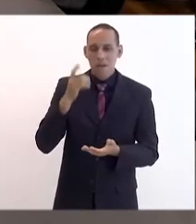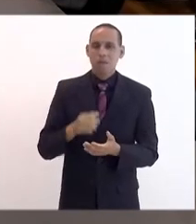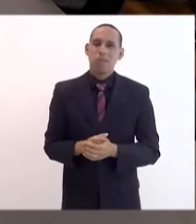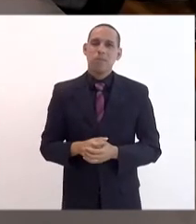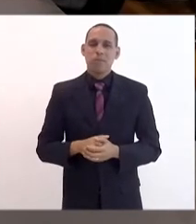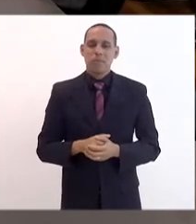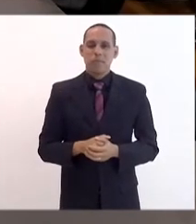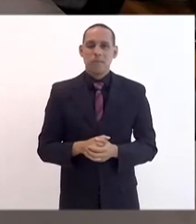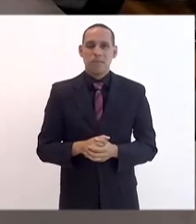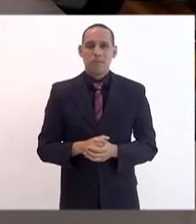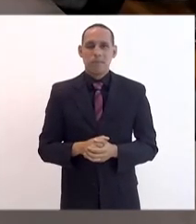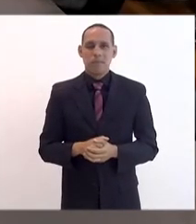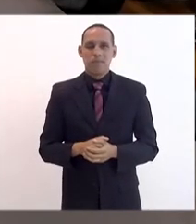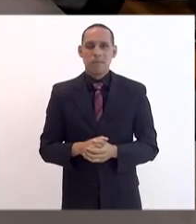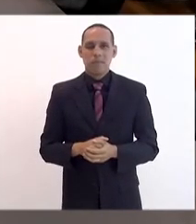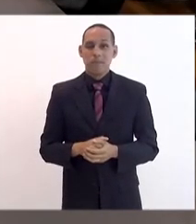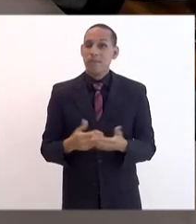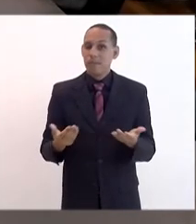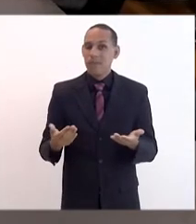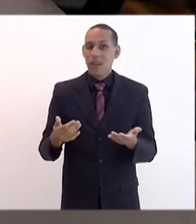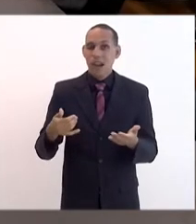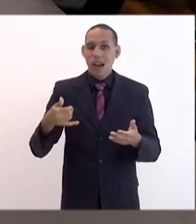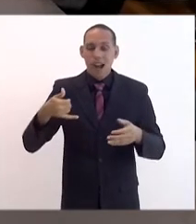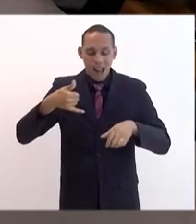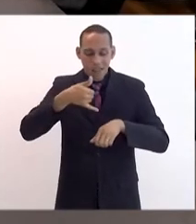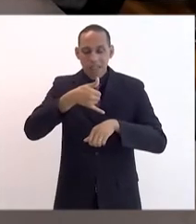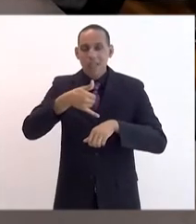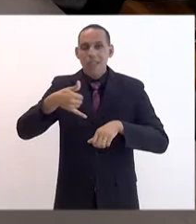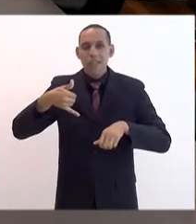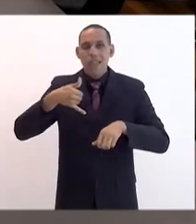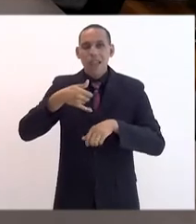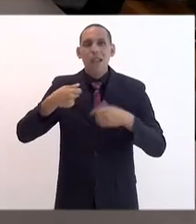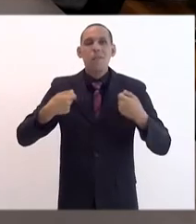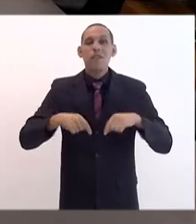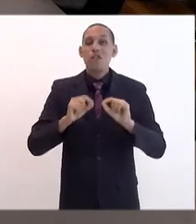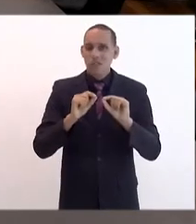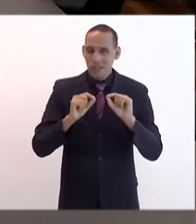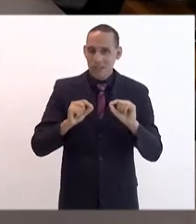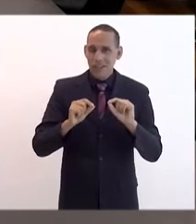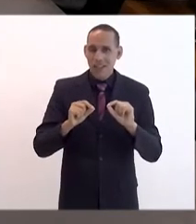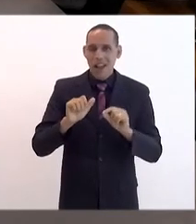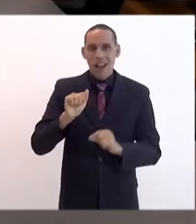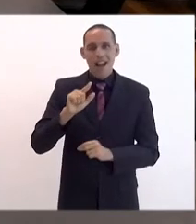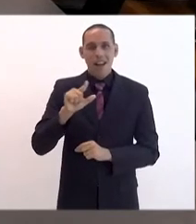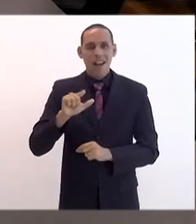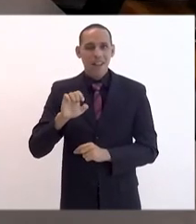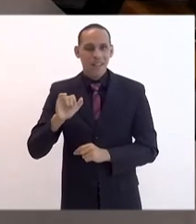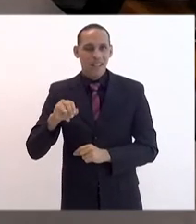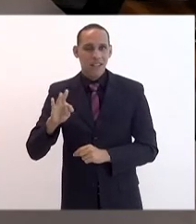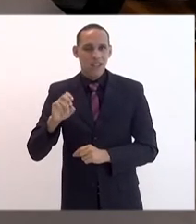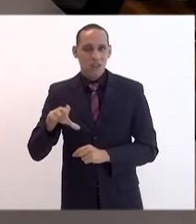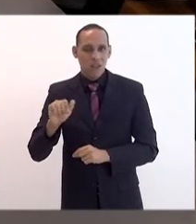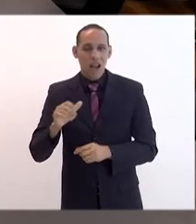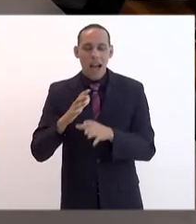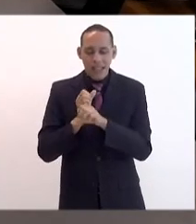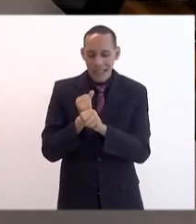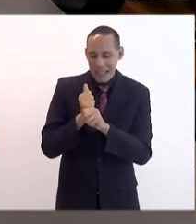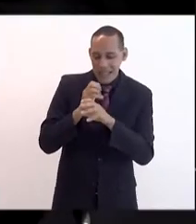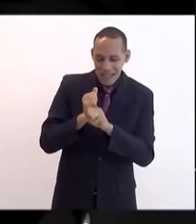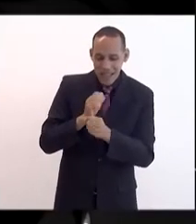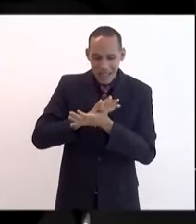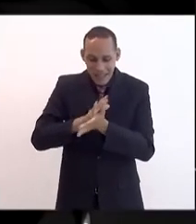que um bom azeite tem que espremer bastante as azeitonas, né? E parece